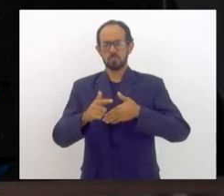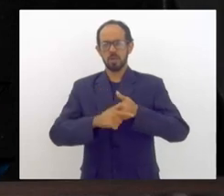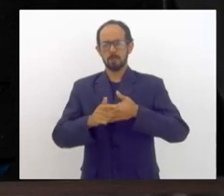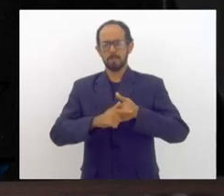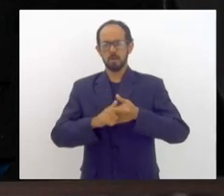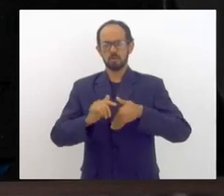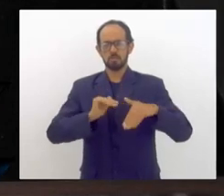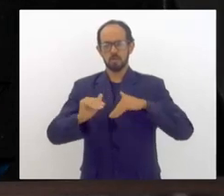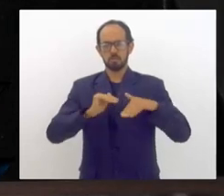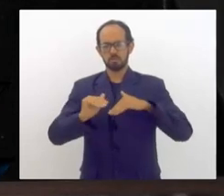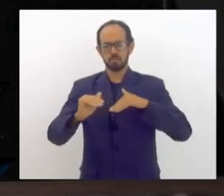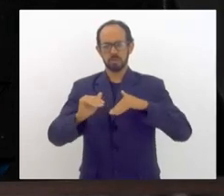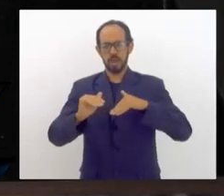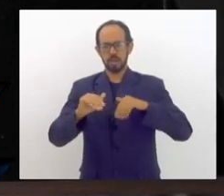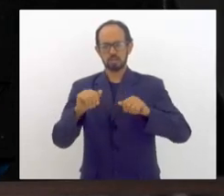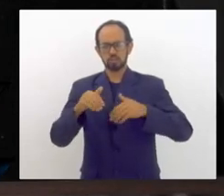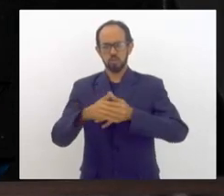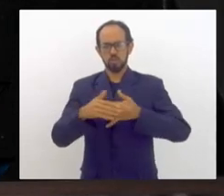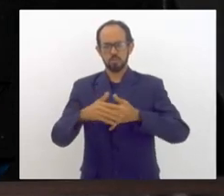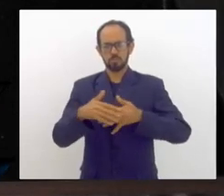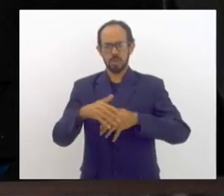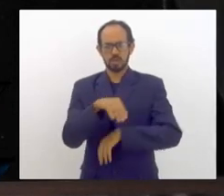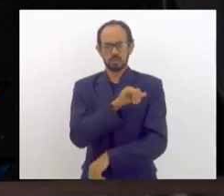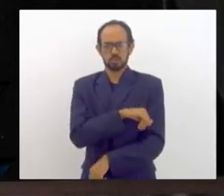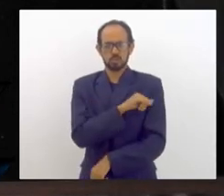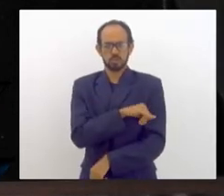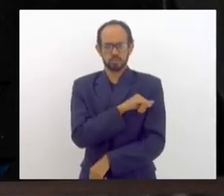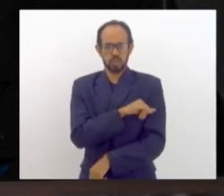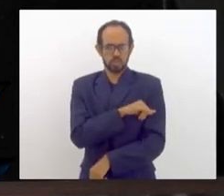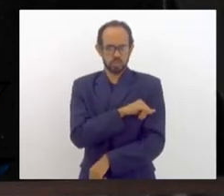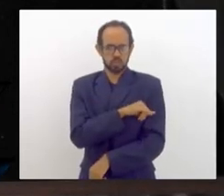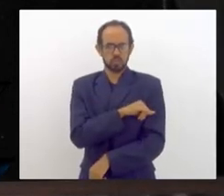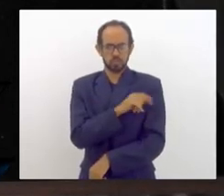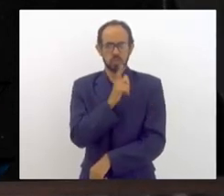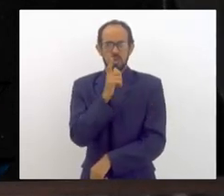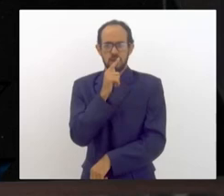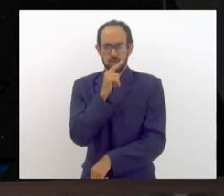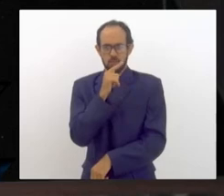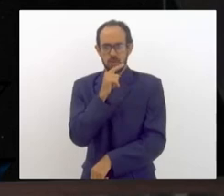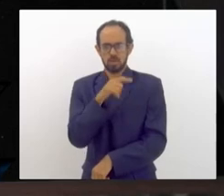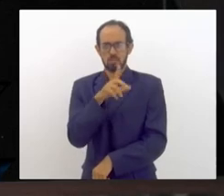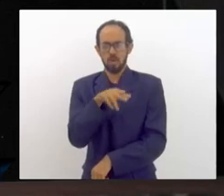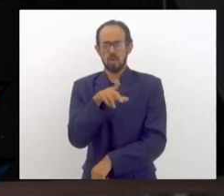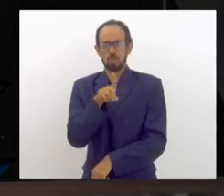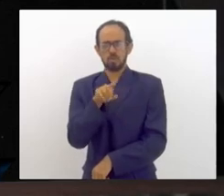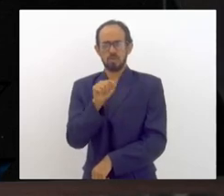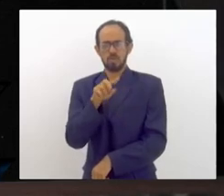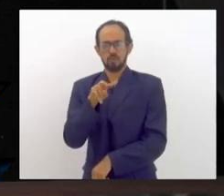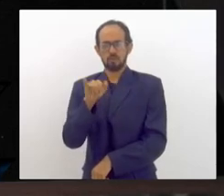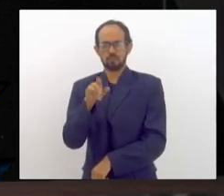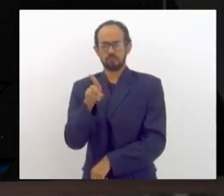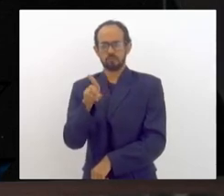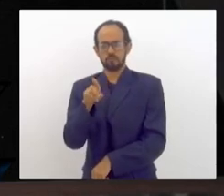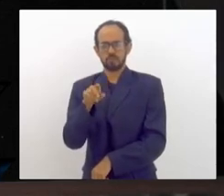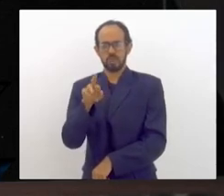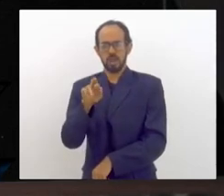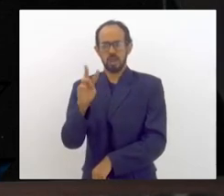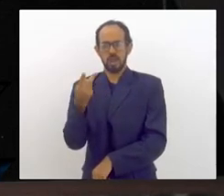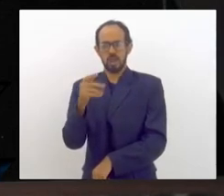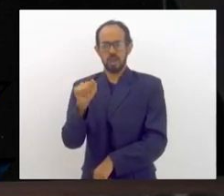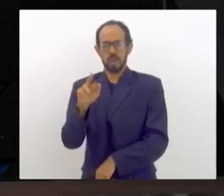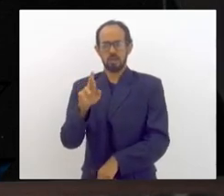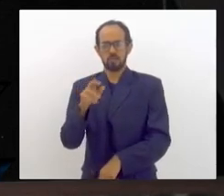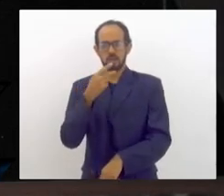sistema aquaviário aqui no Rio de Janeiro. O Rio de Janeiro, como diz o David Harvey, ele é um Estado,